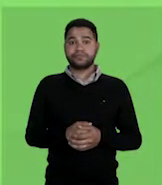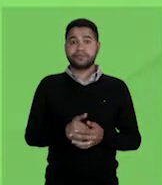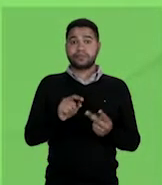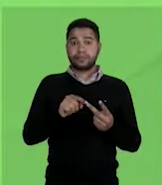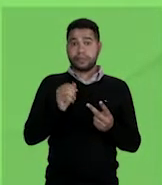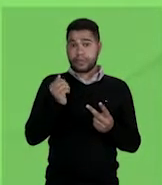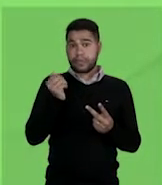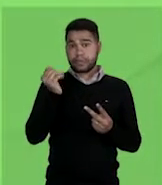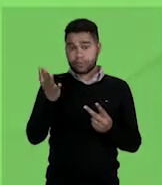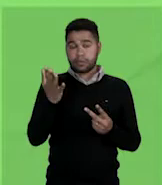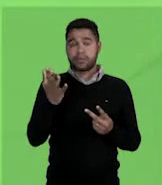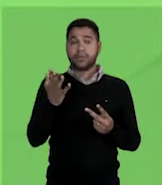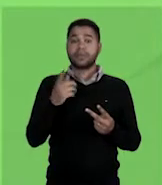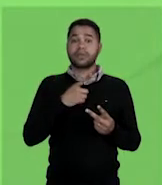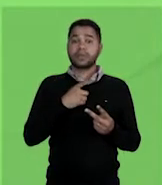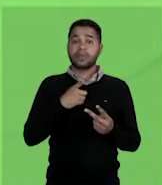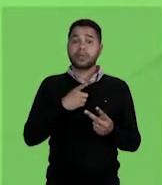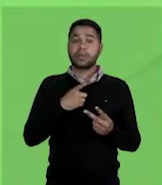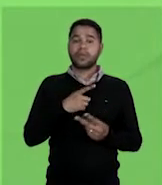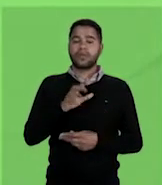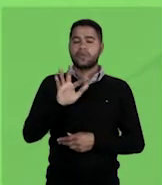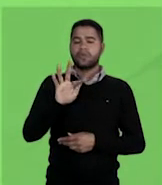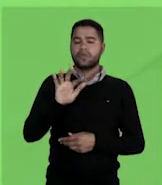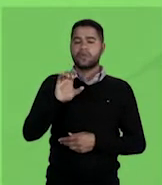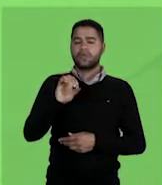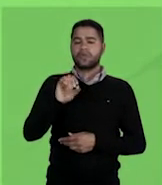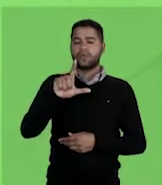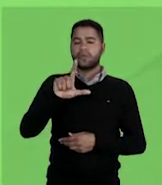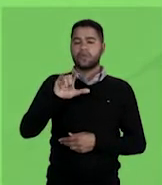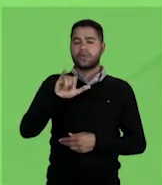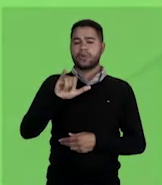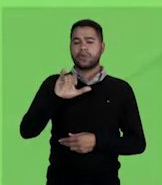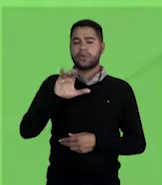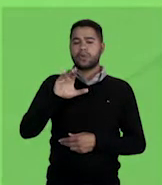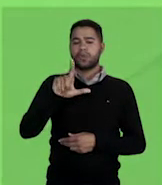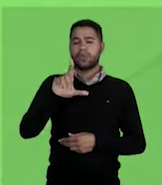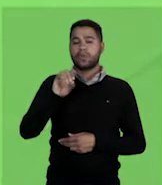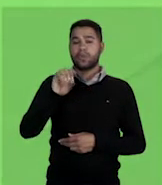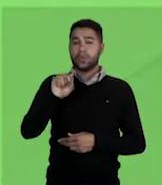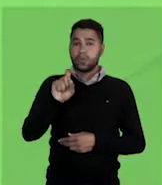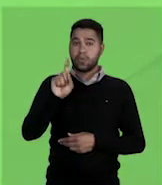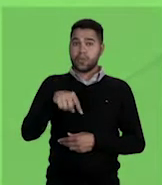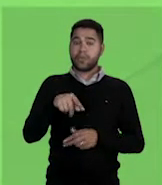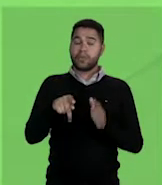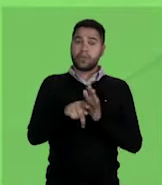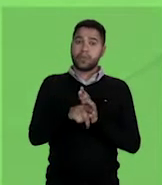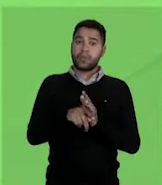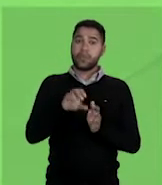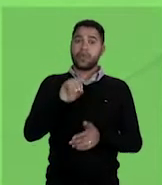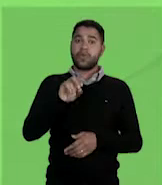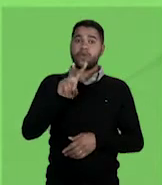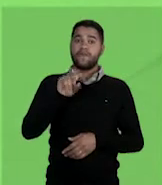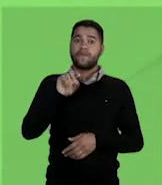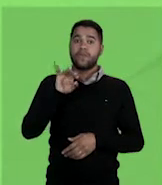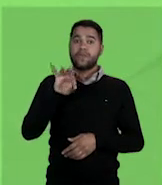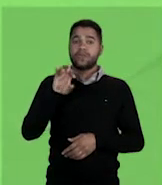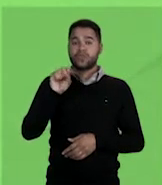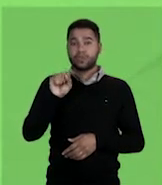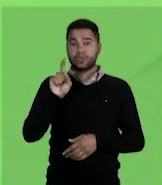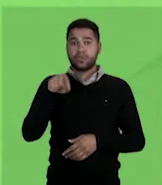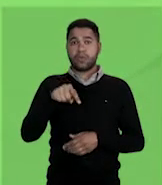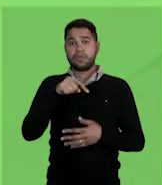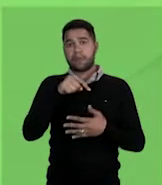mais externa encontram-se os folículos, que são constituídos pelos ovócitos envoltos por camadas